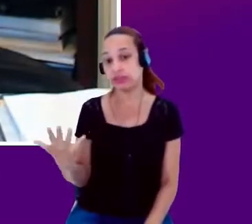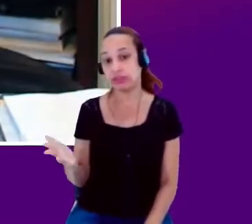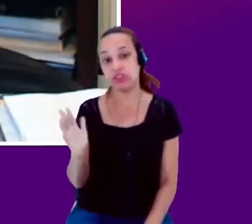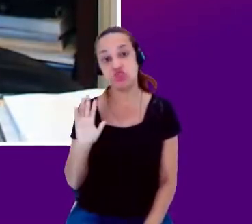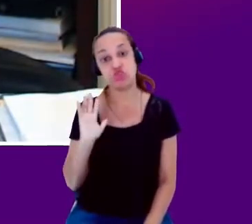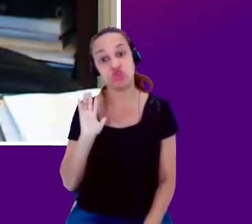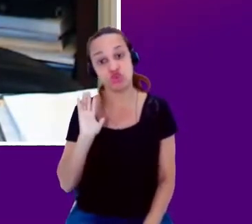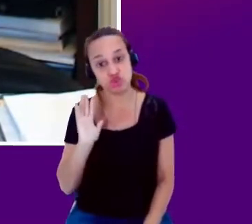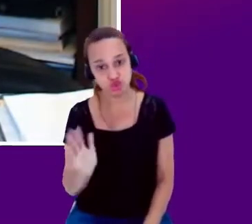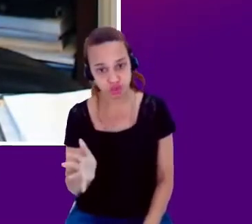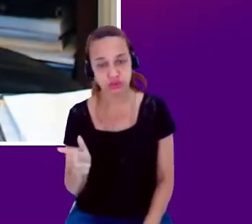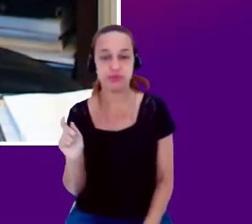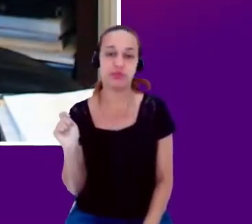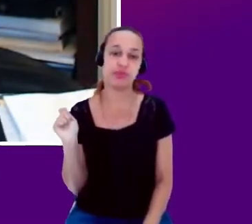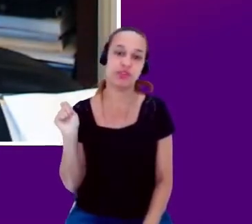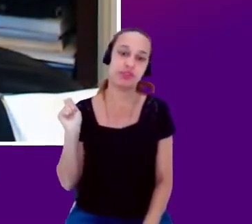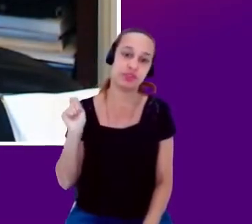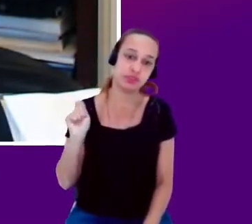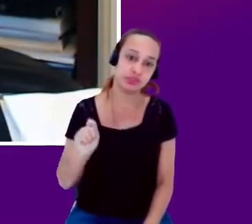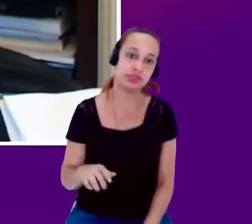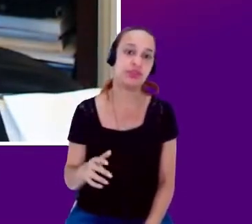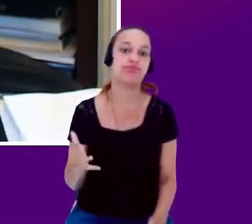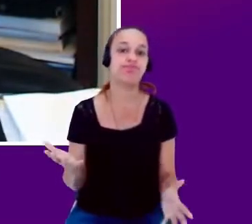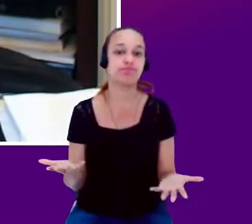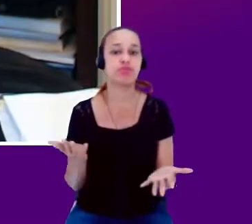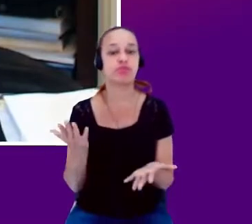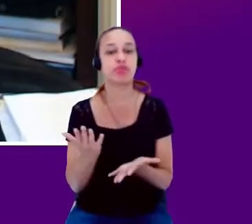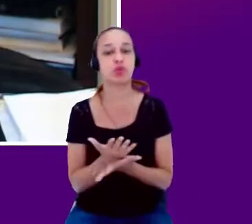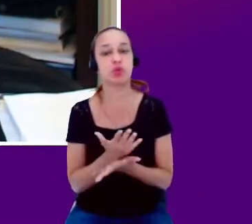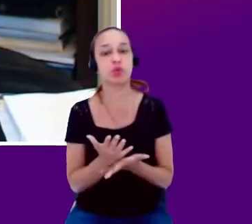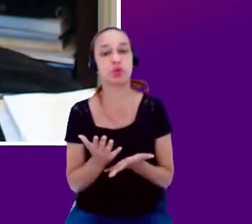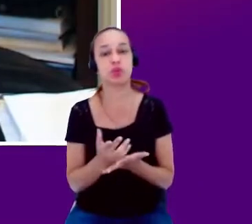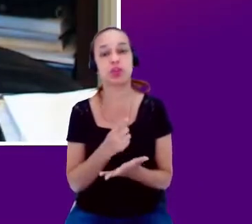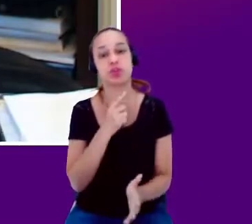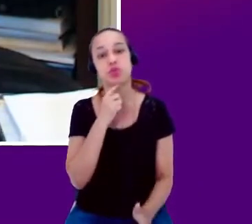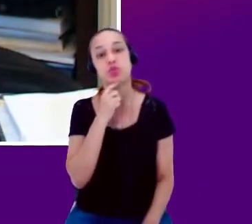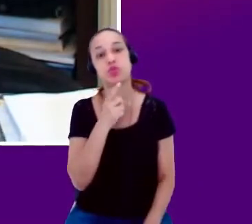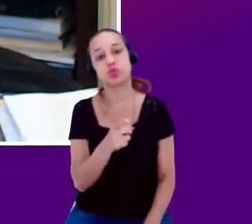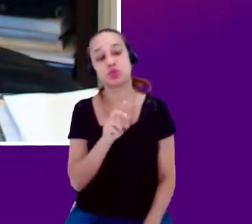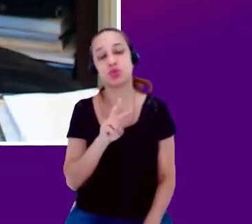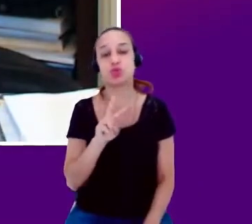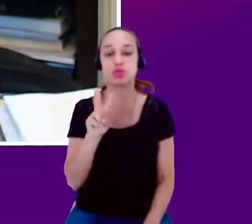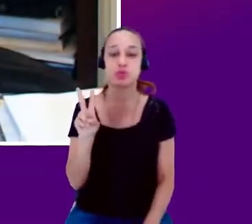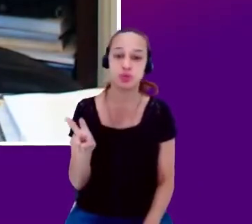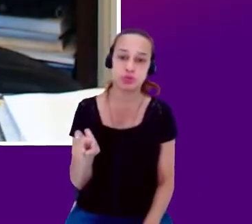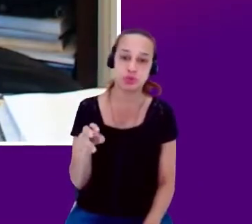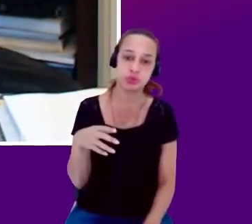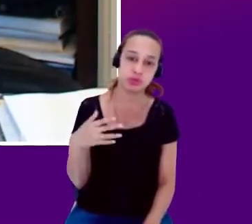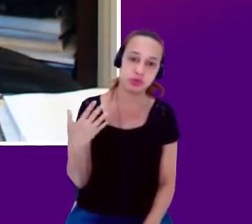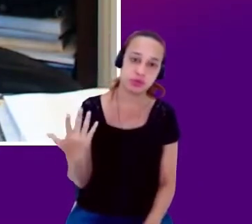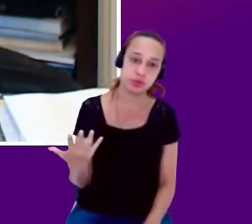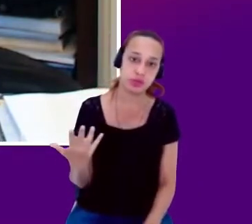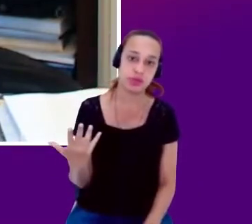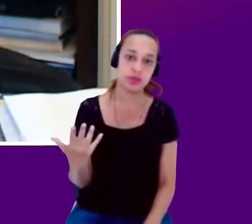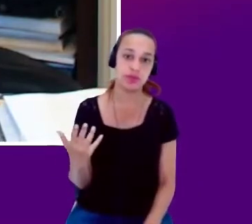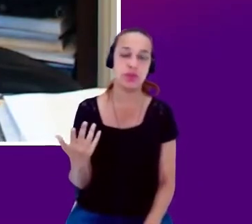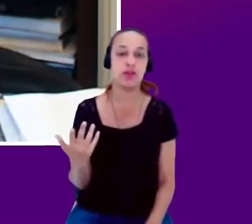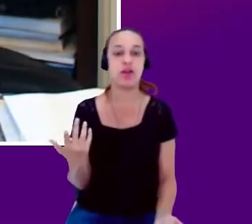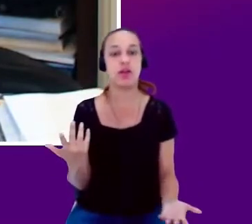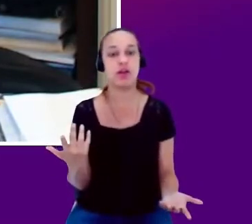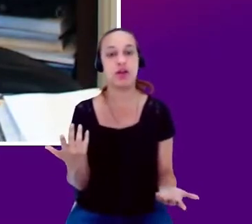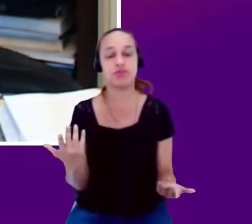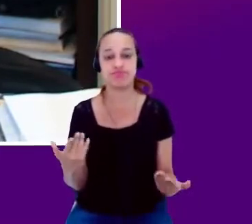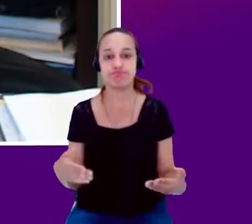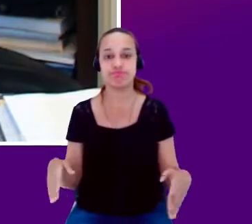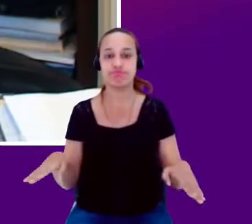si poderiam suscitar alguma dúvida quanto ao princípio da igualdade. Em que